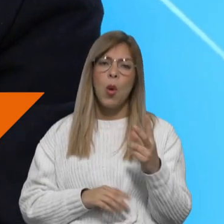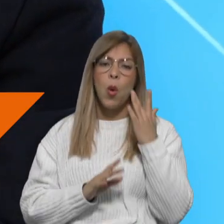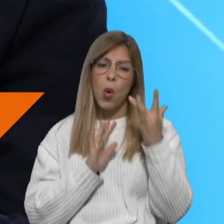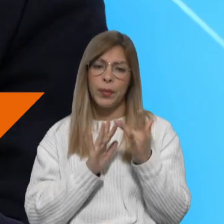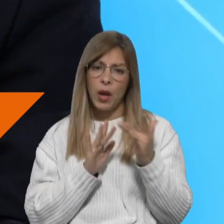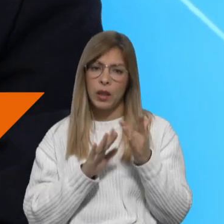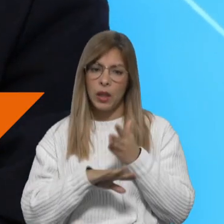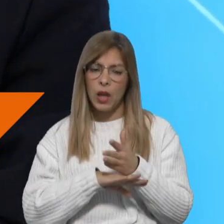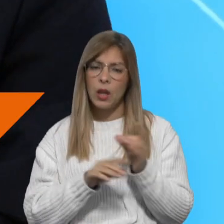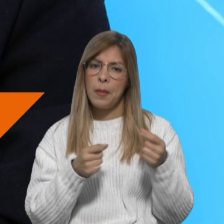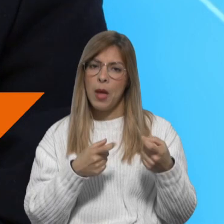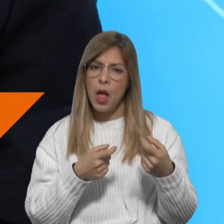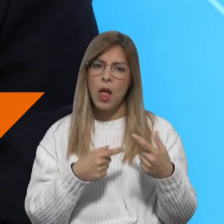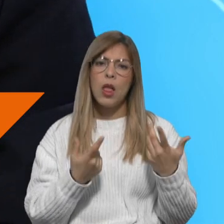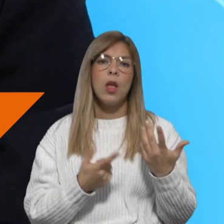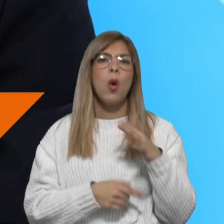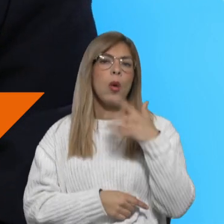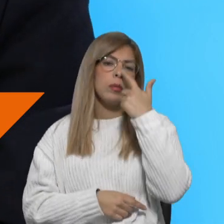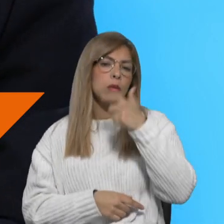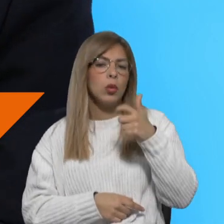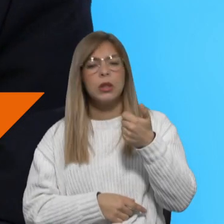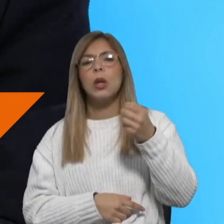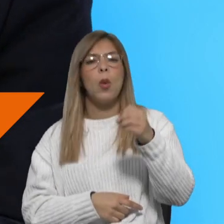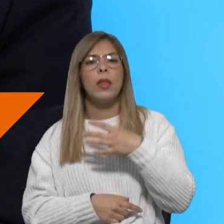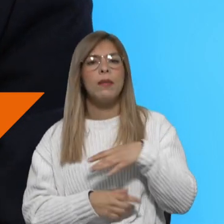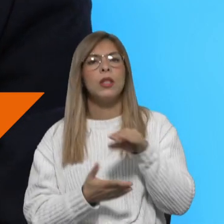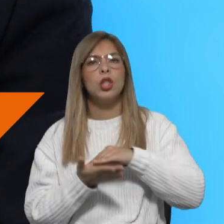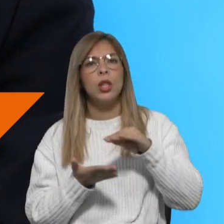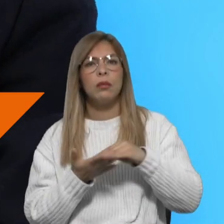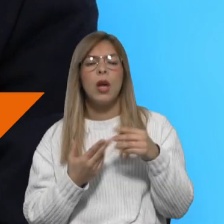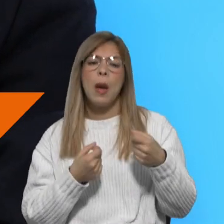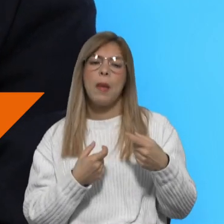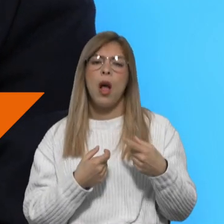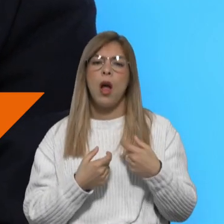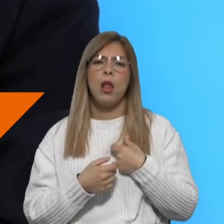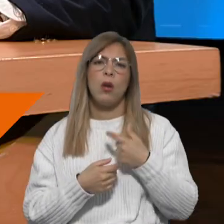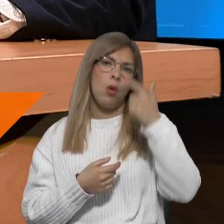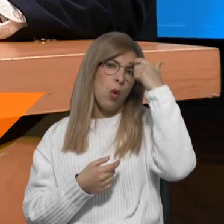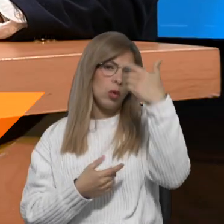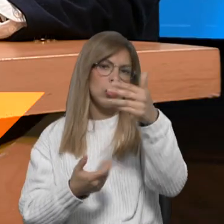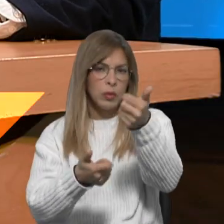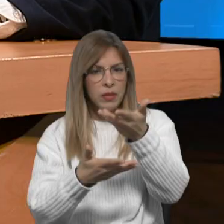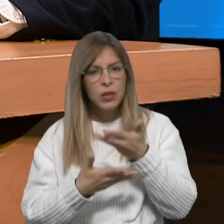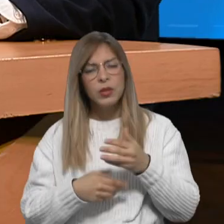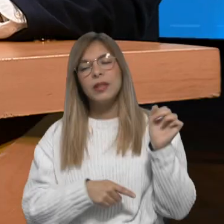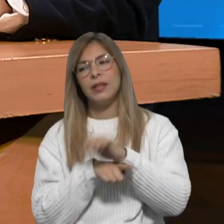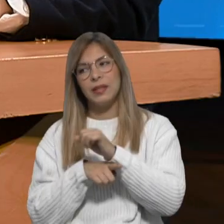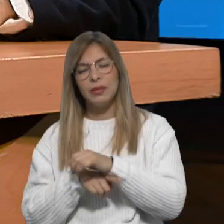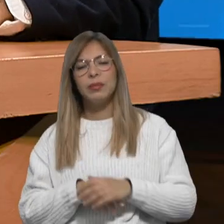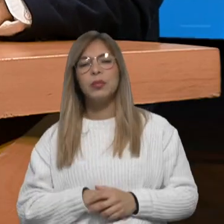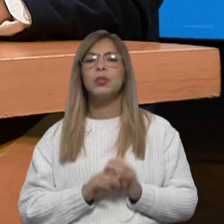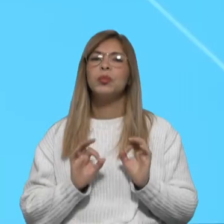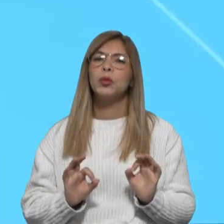por e-mail, imagino, alguém que tenha 50 pessoas para inscrever, por e-mail a gente resolve o problema. São sempre bem-vindas aqui. Sempre. Muito bem, fica